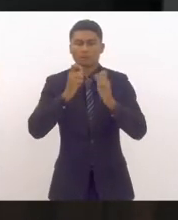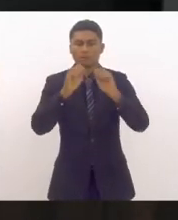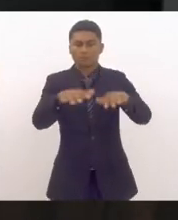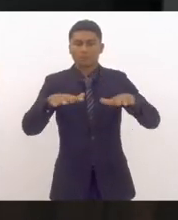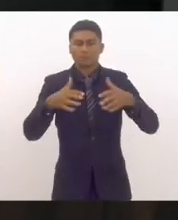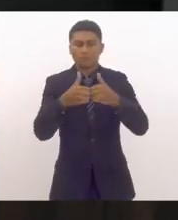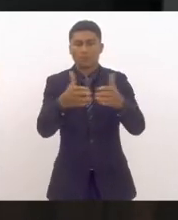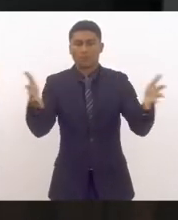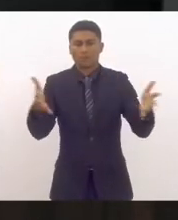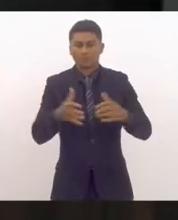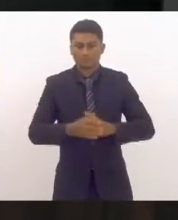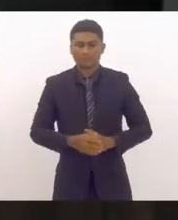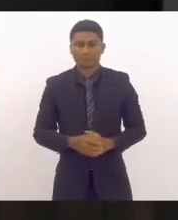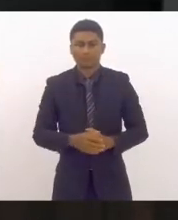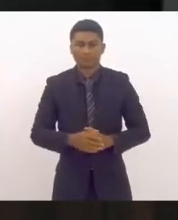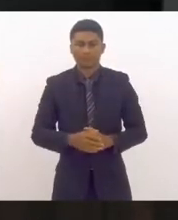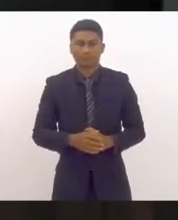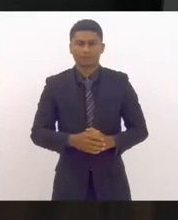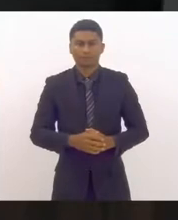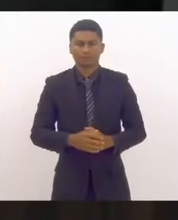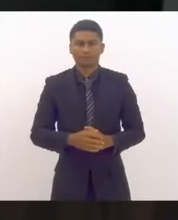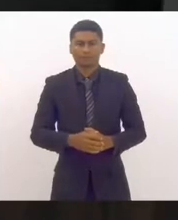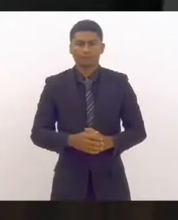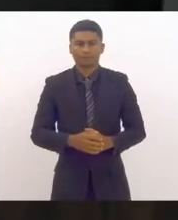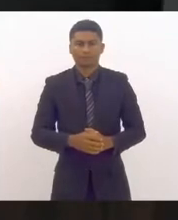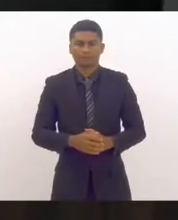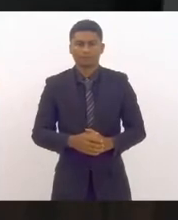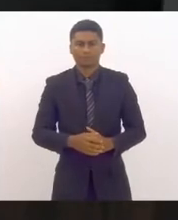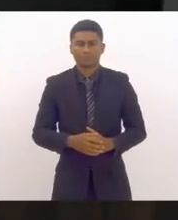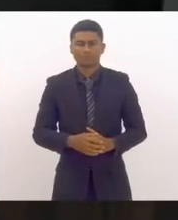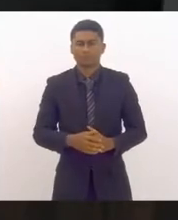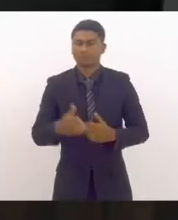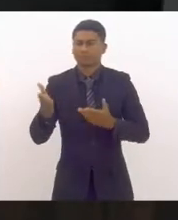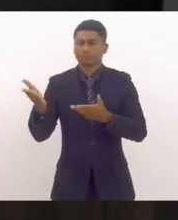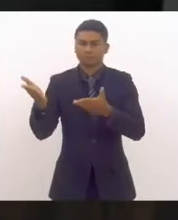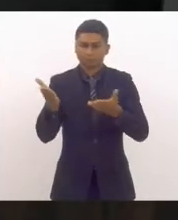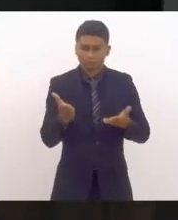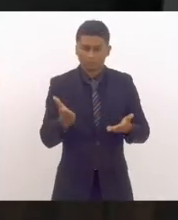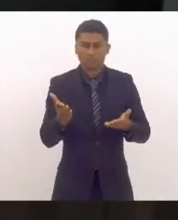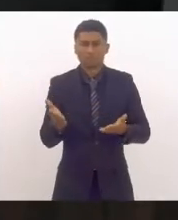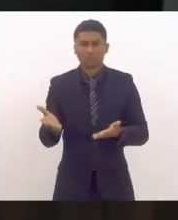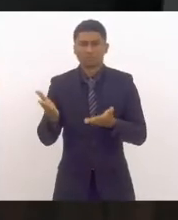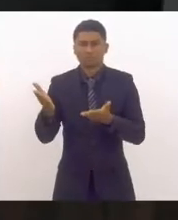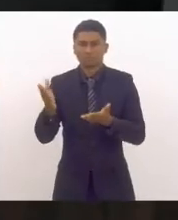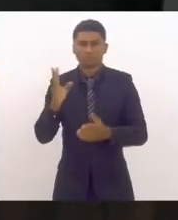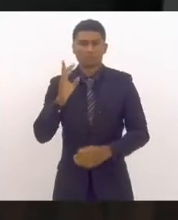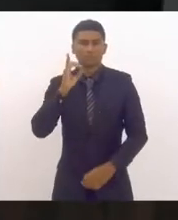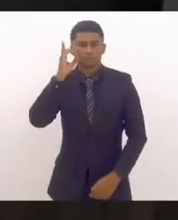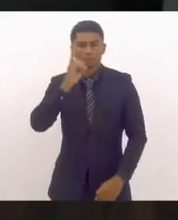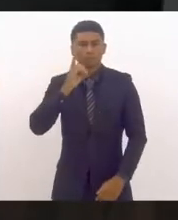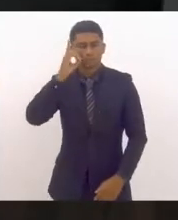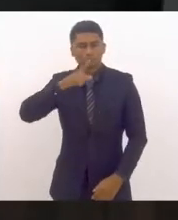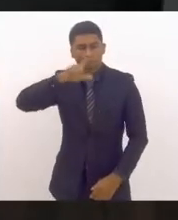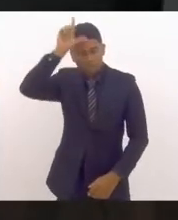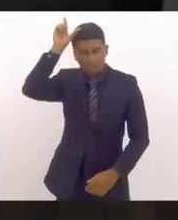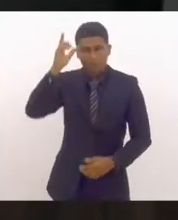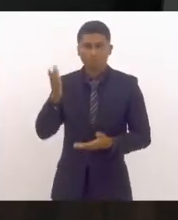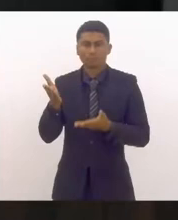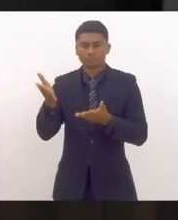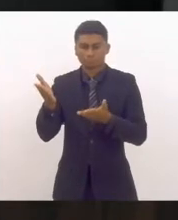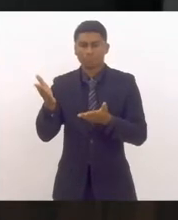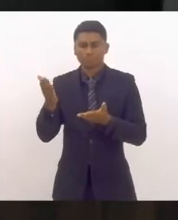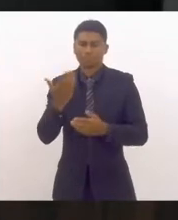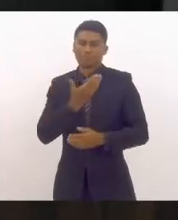trabalhos está aberta a sessão a presidência convoca o Nobile se o Deputado Luiz Paulo meu